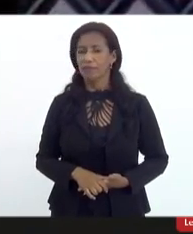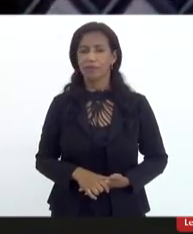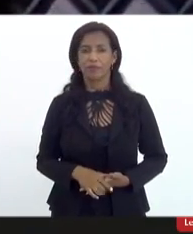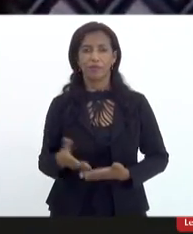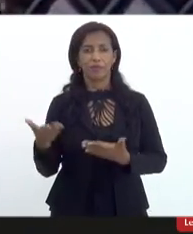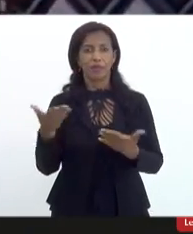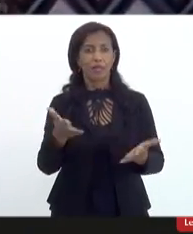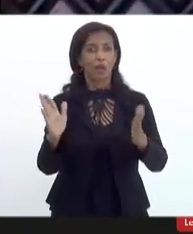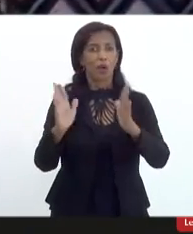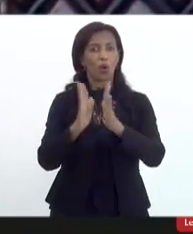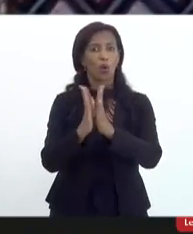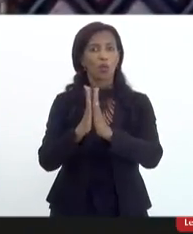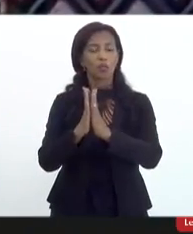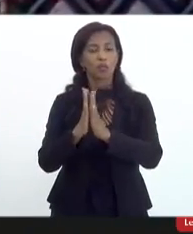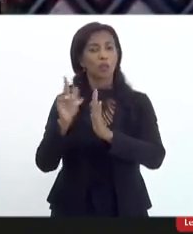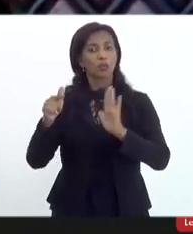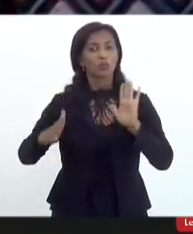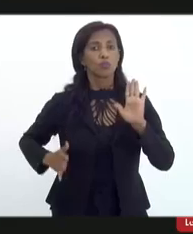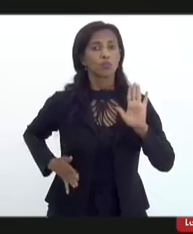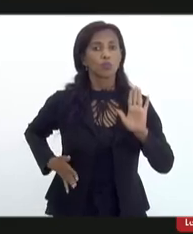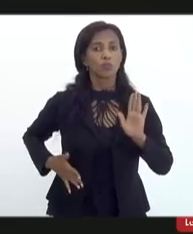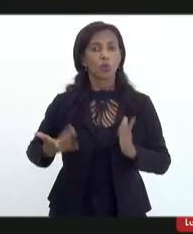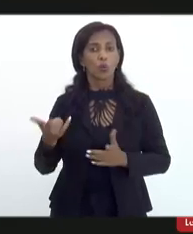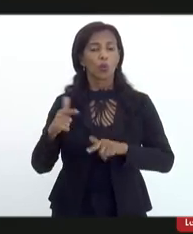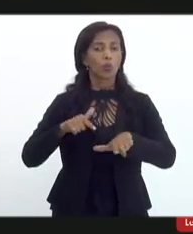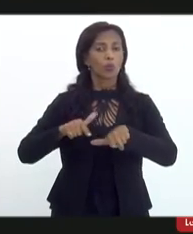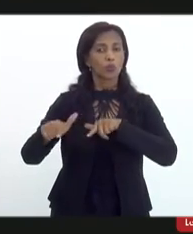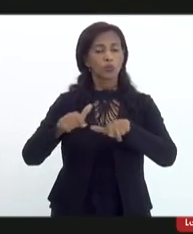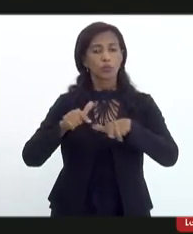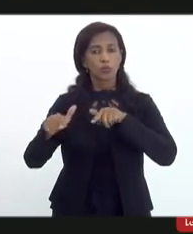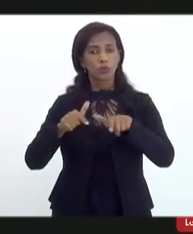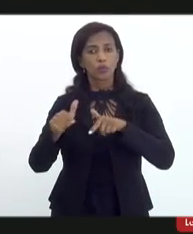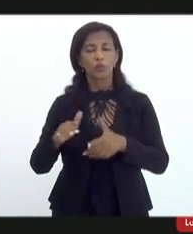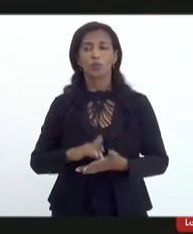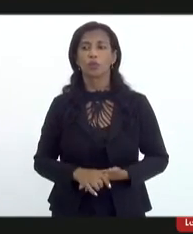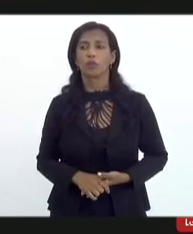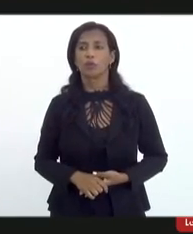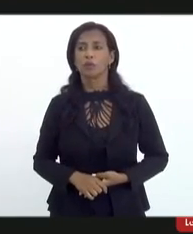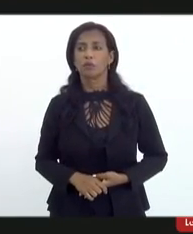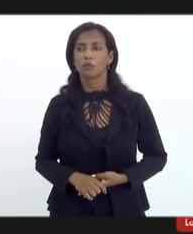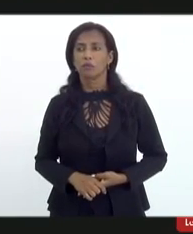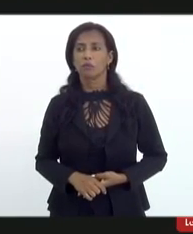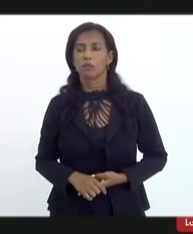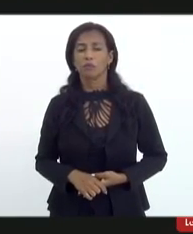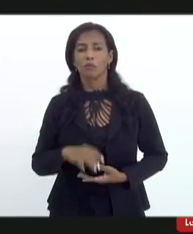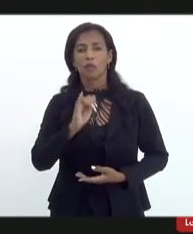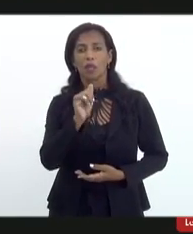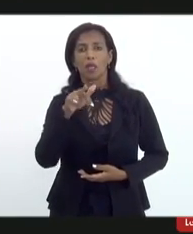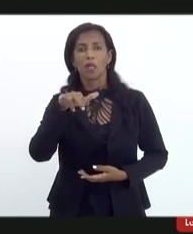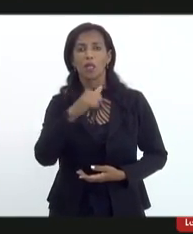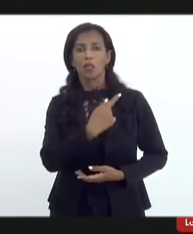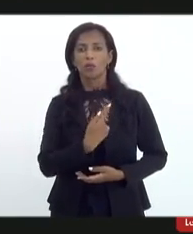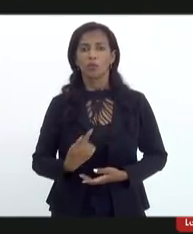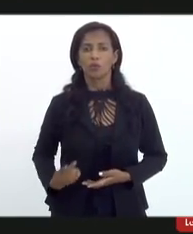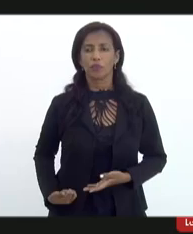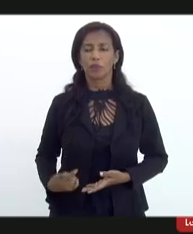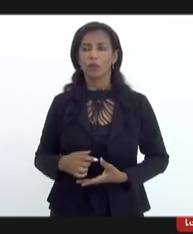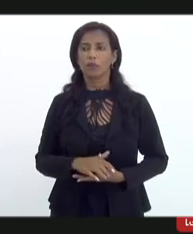é a oração dos traficantes, com o seu trabalho feito ali na Ilha do Governador, no